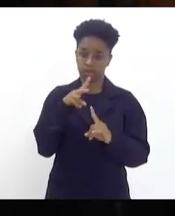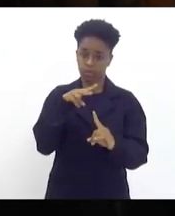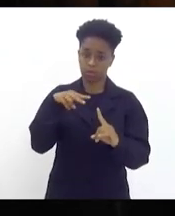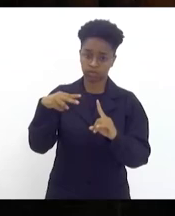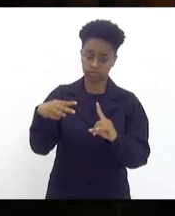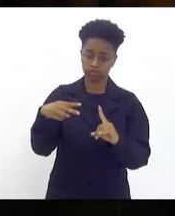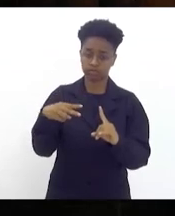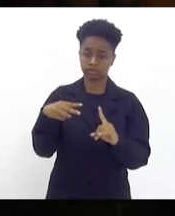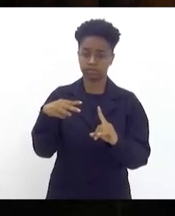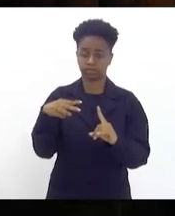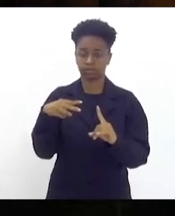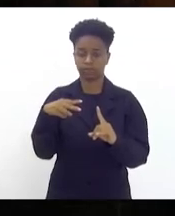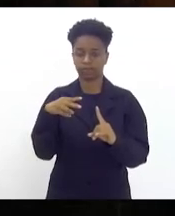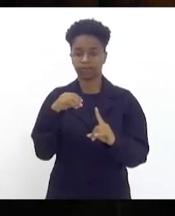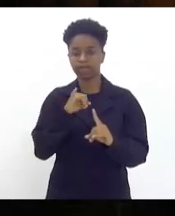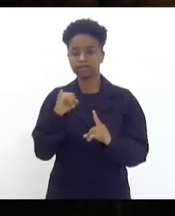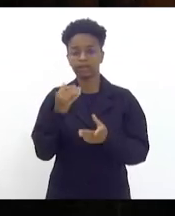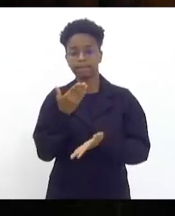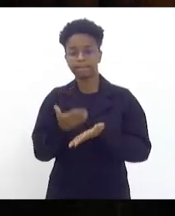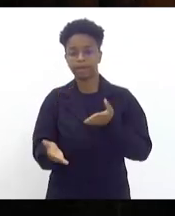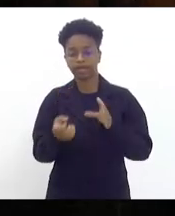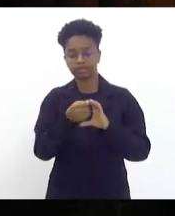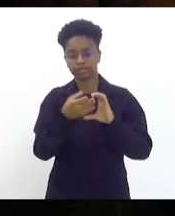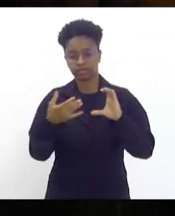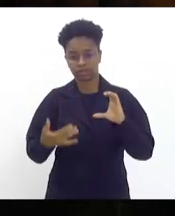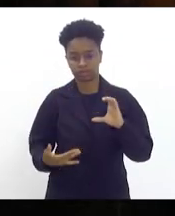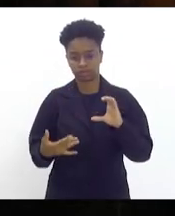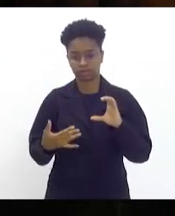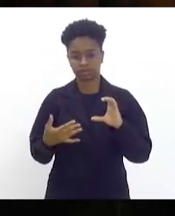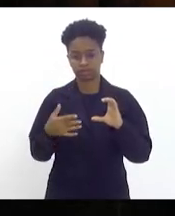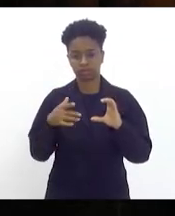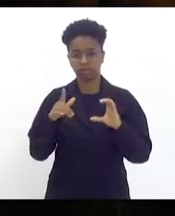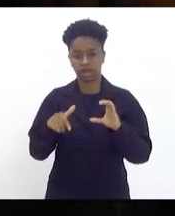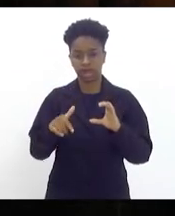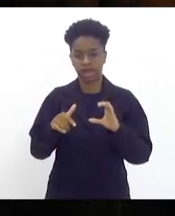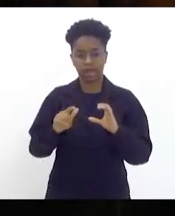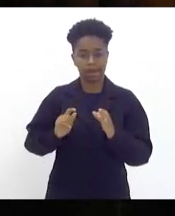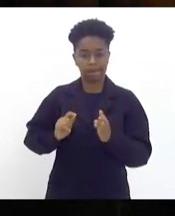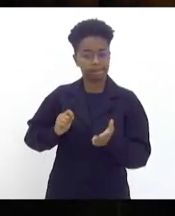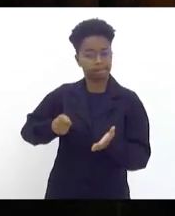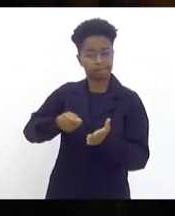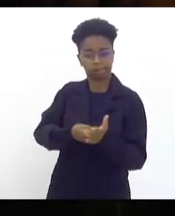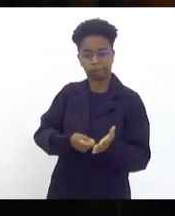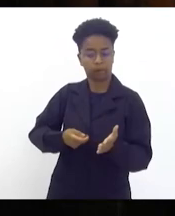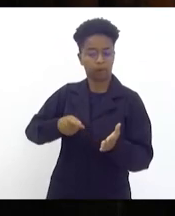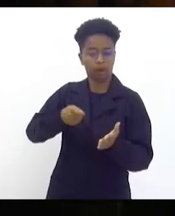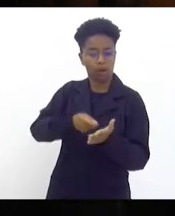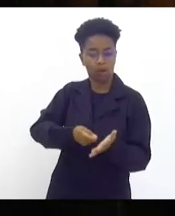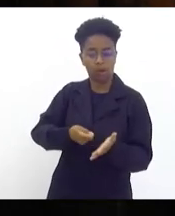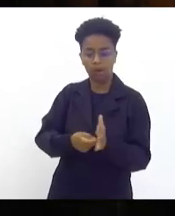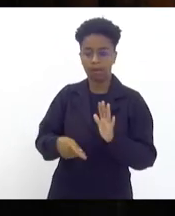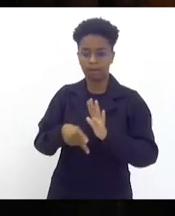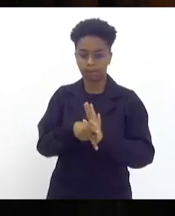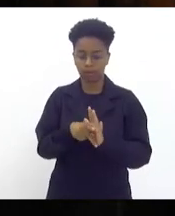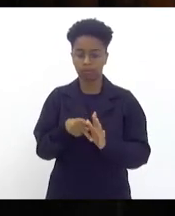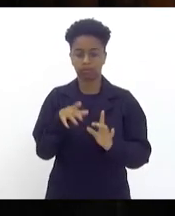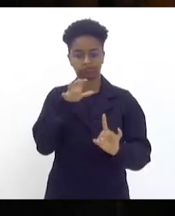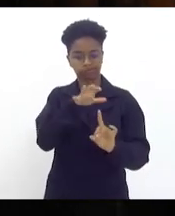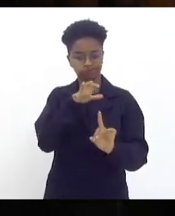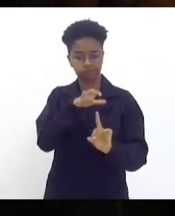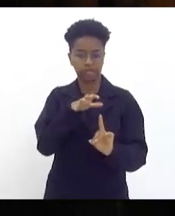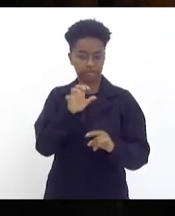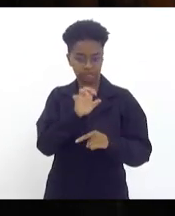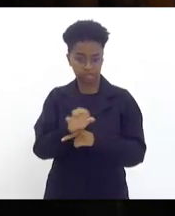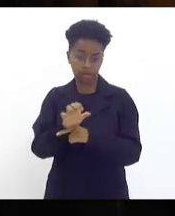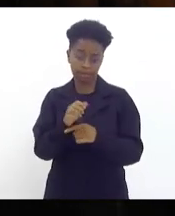perder a característica de ser algo coercitivo de ser um braço forte do estado é fundamental que se tem